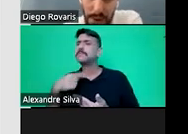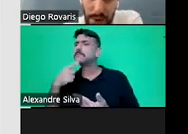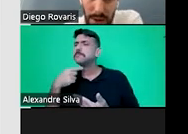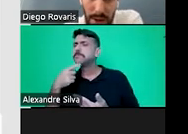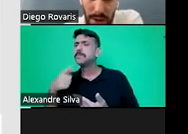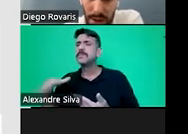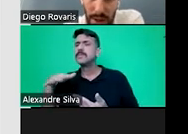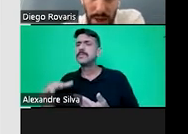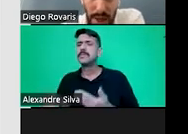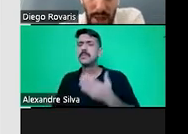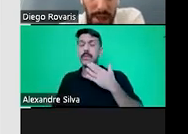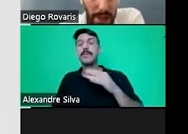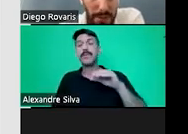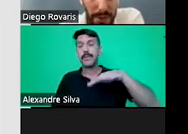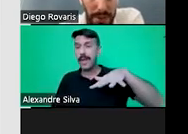TDAH.